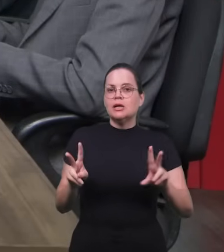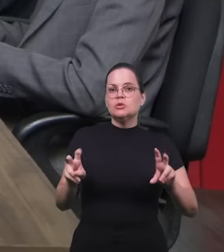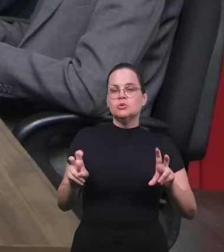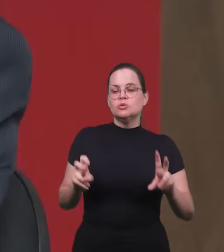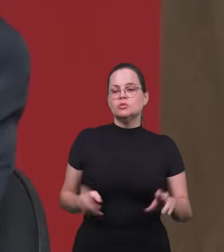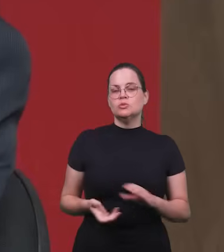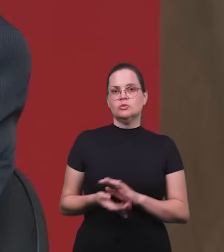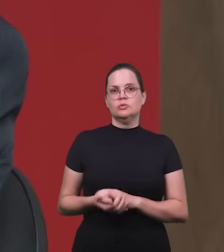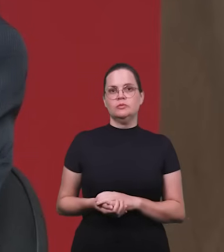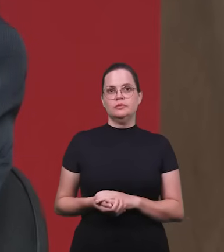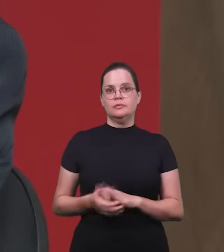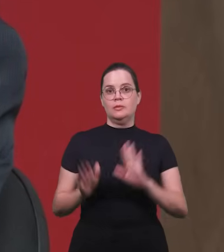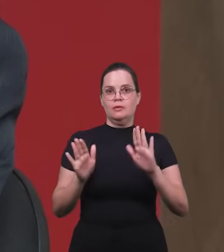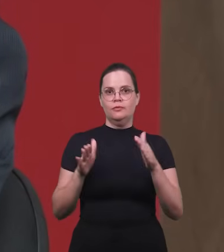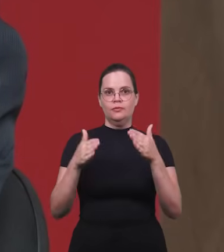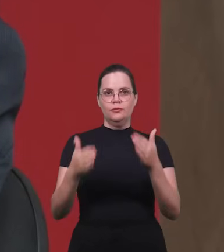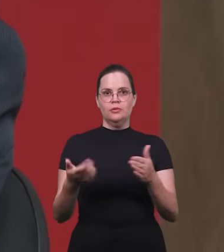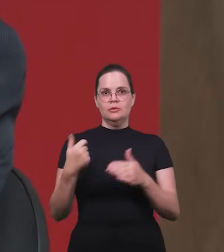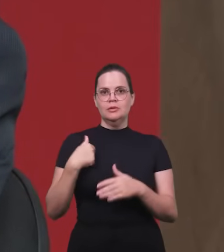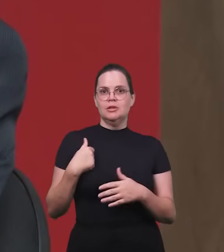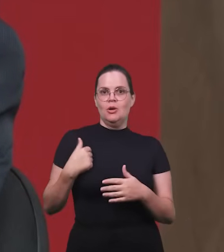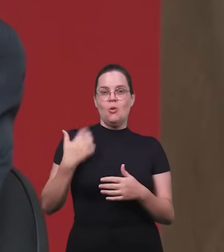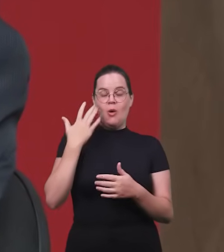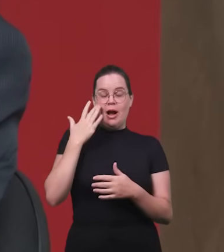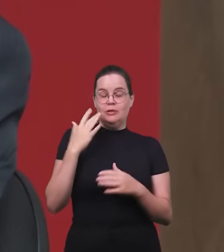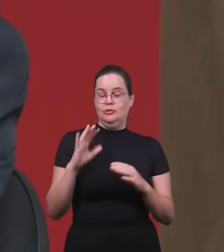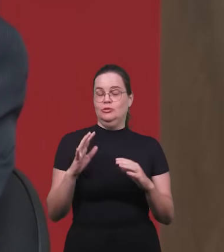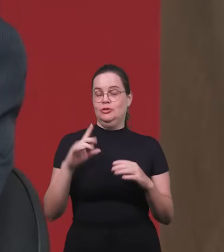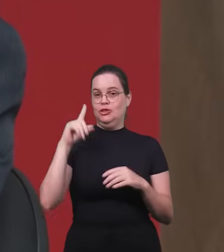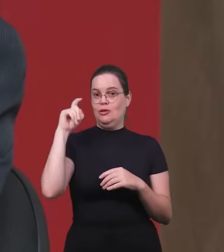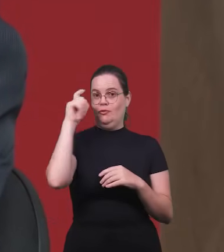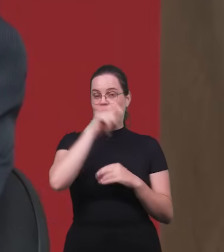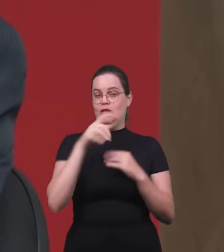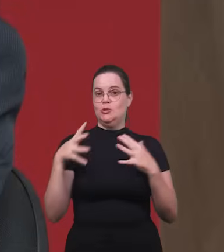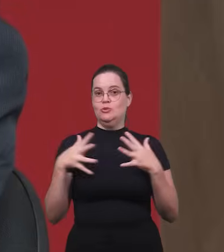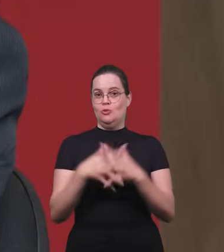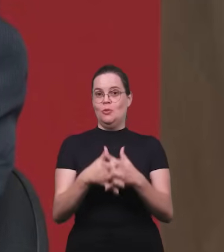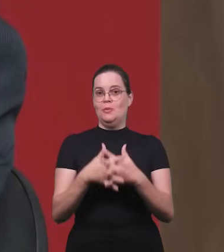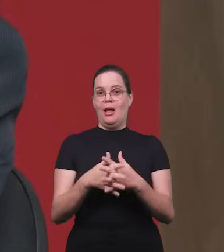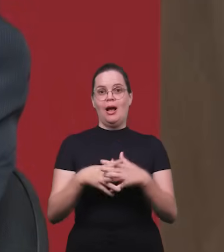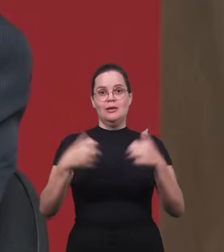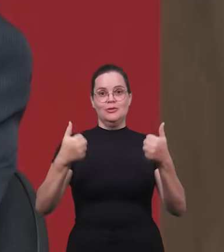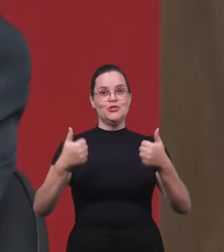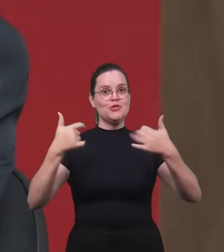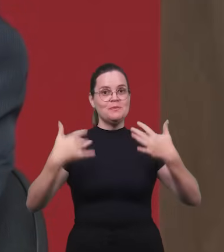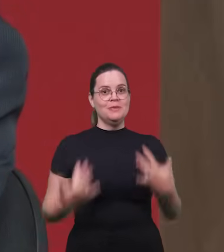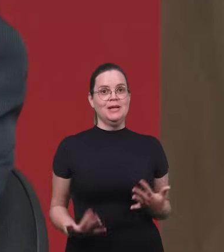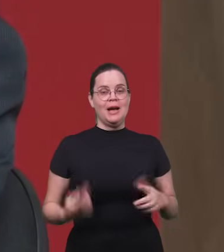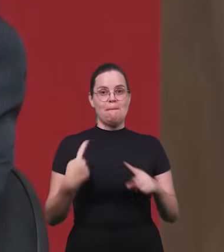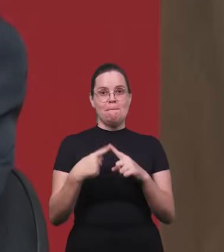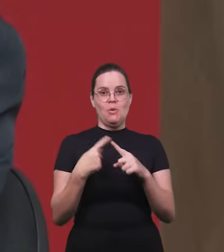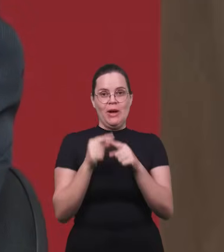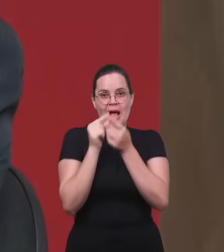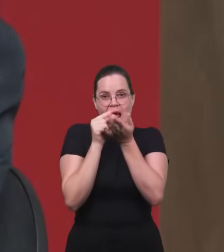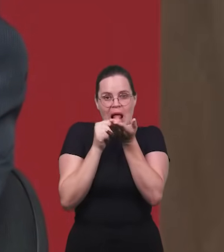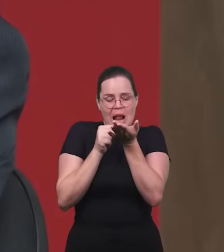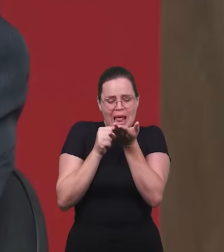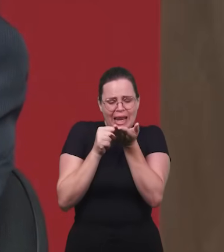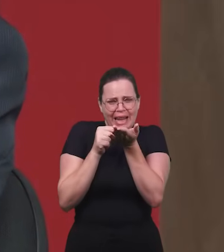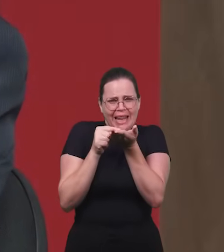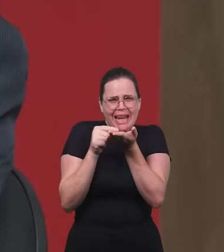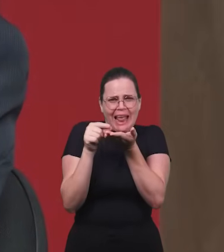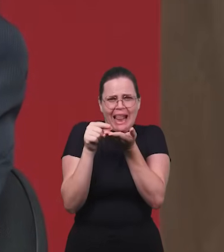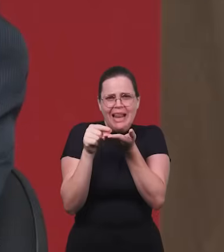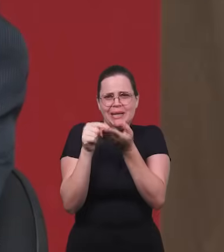aqui que eu particularmente acho muito complexo, né, de explicar, porque aí a gente vai passar por uma parte que é mais microscópica,